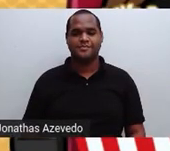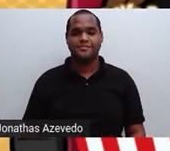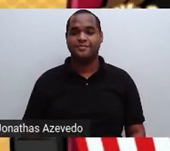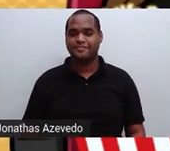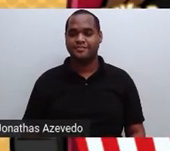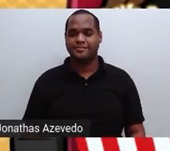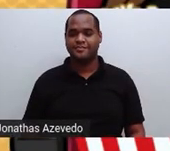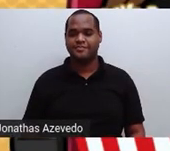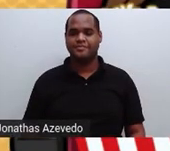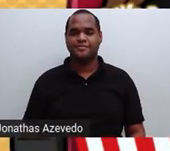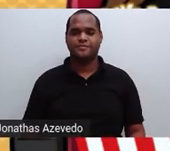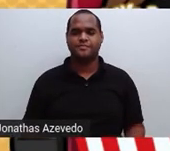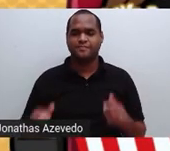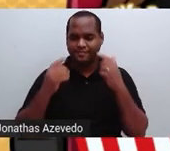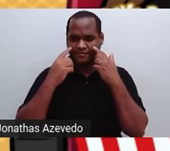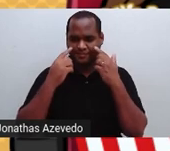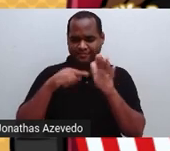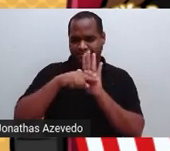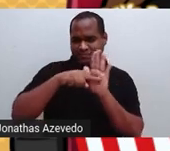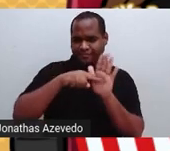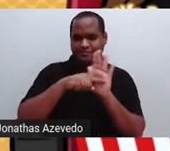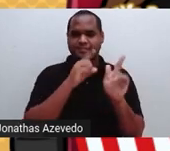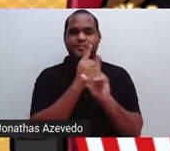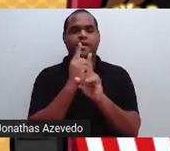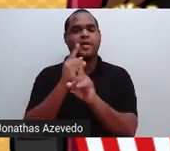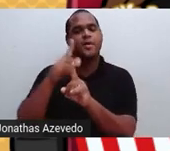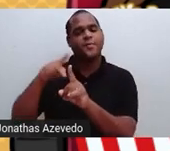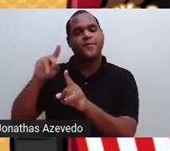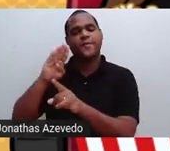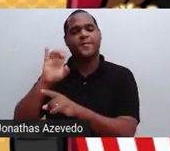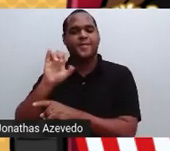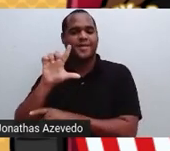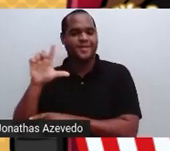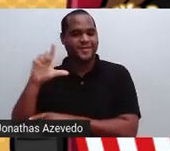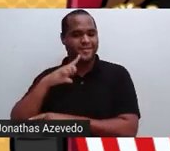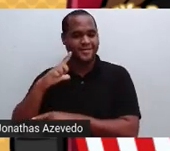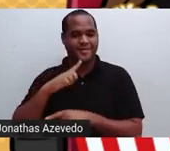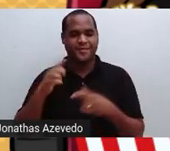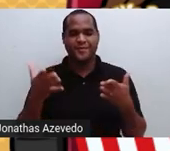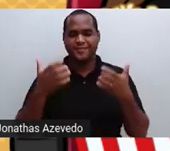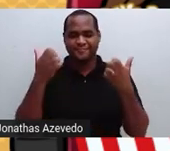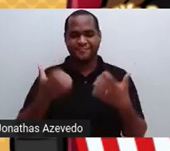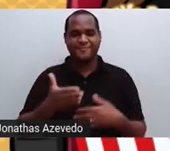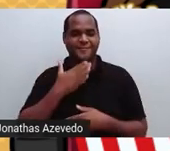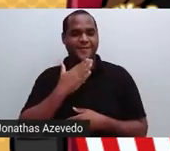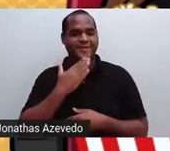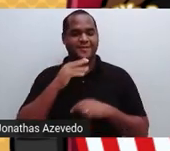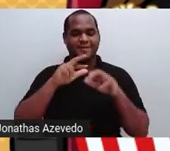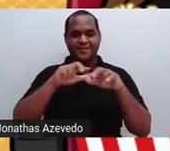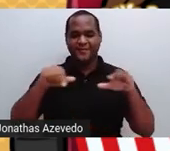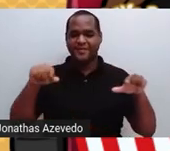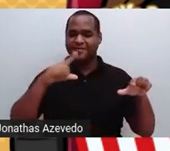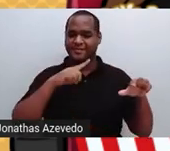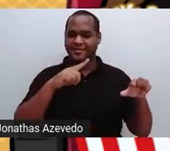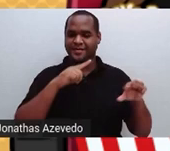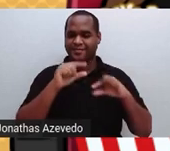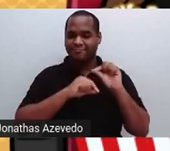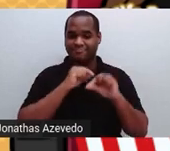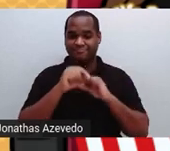Olá, pequenos cientistas. Eu sou o professor Bill Tyson e juntos vamos conhecer diversas formas de ciência.